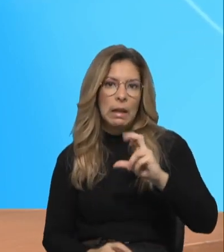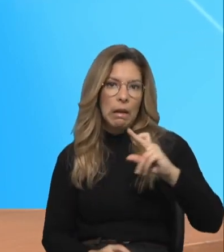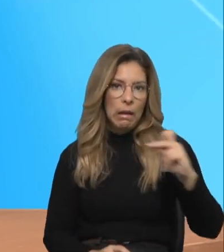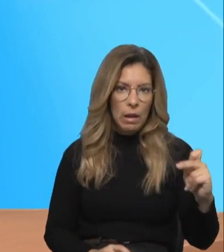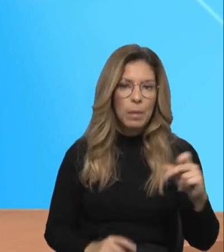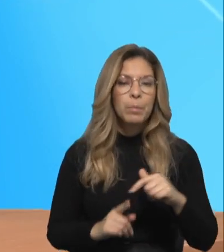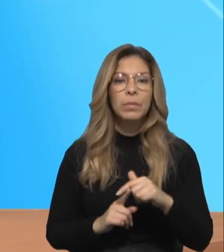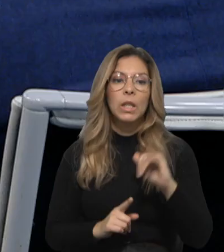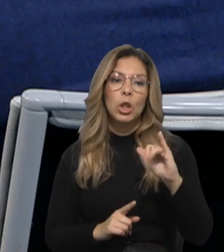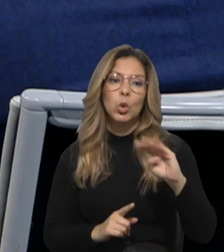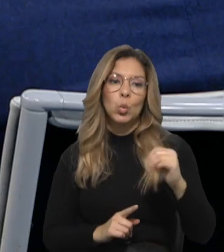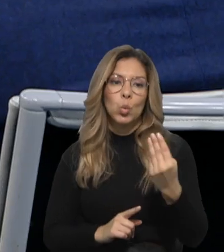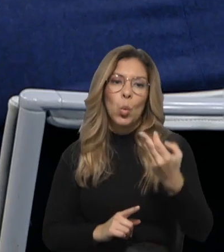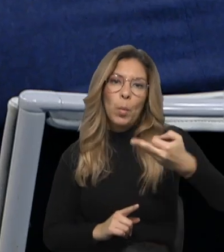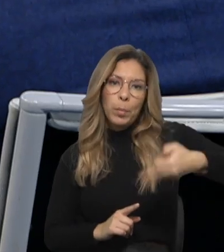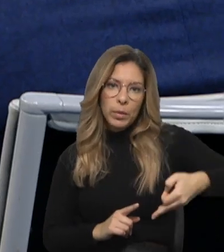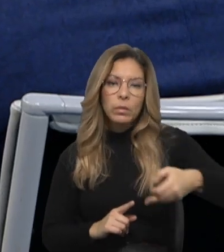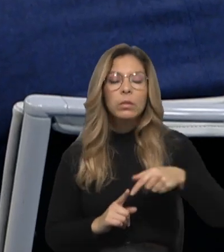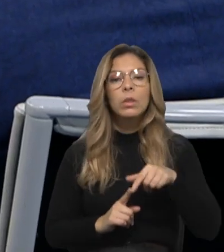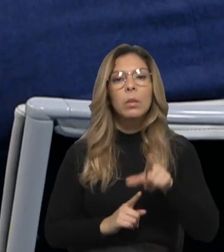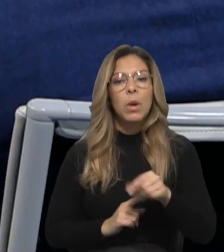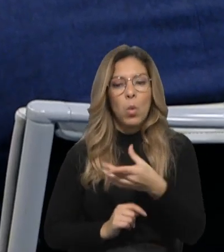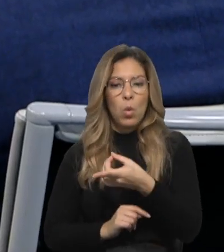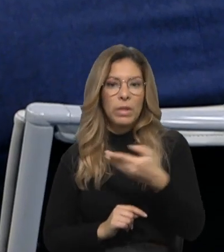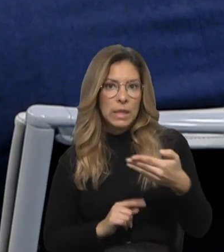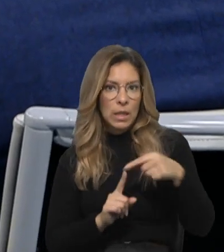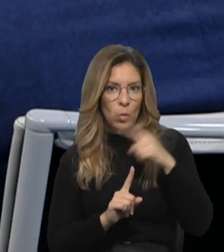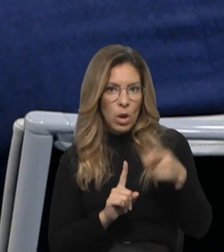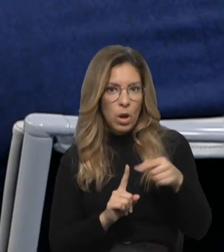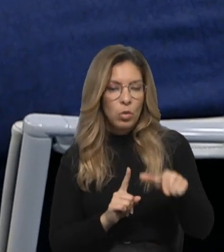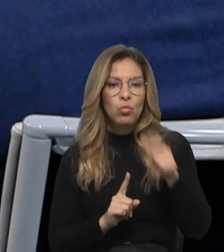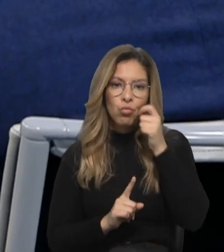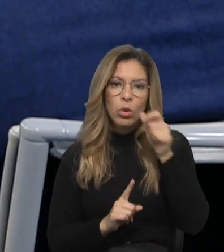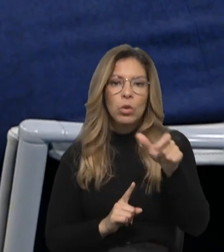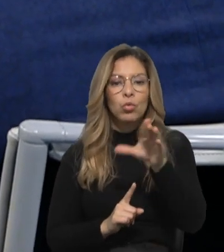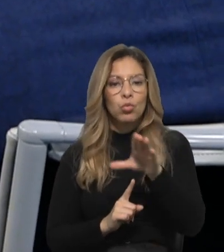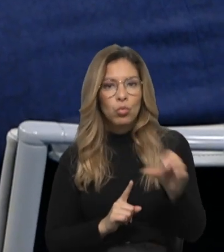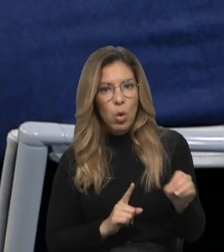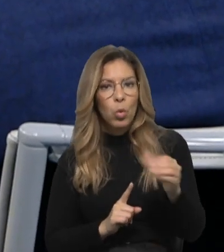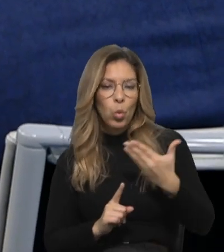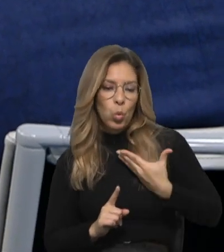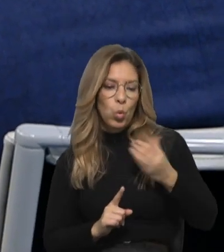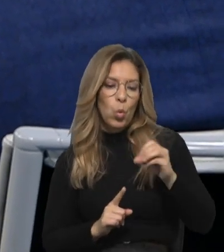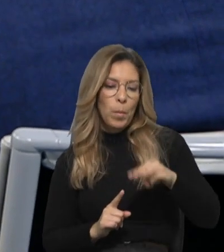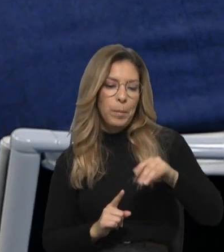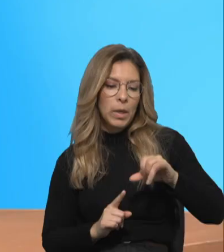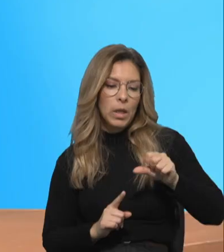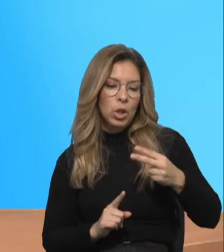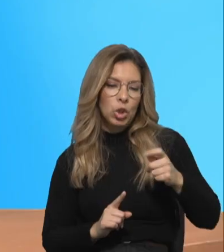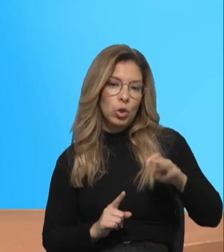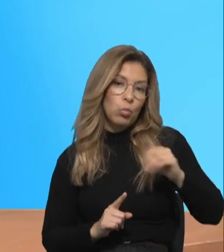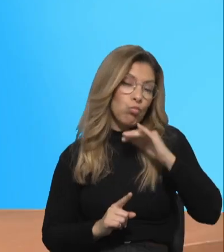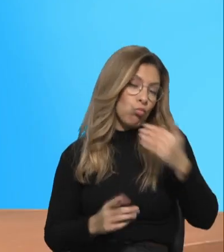o ISUP. E em 97, o Frei João Domingos, de feliz memória, desafia